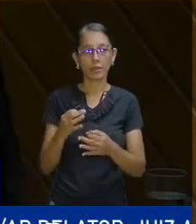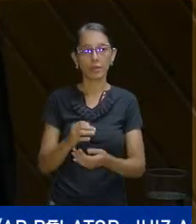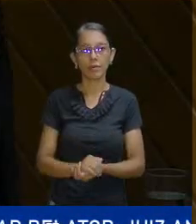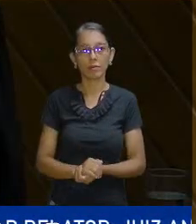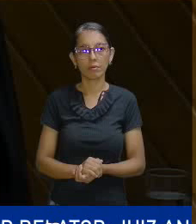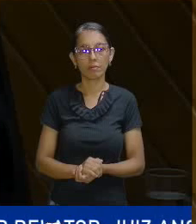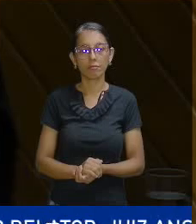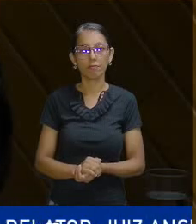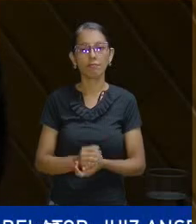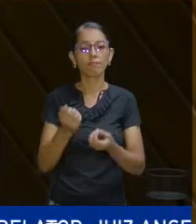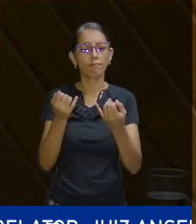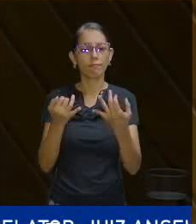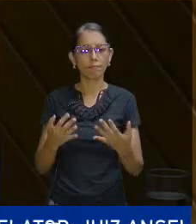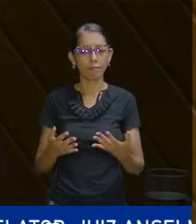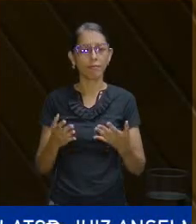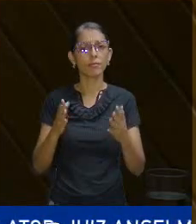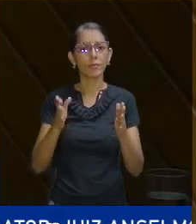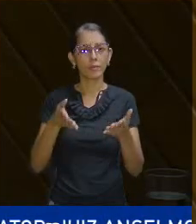falei a respeito